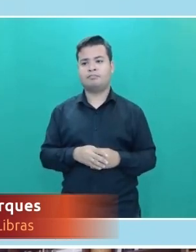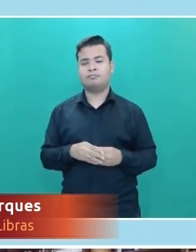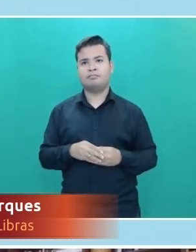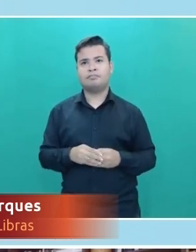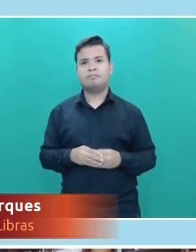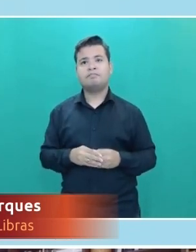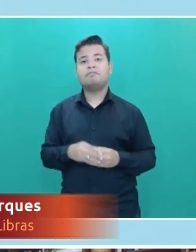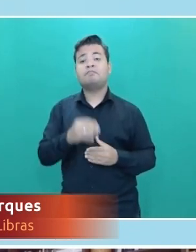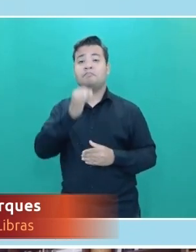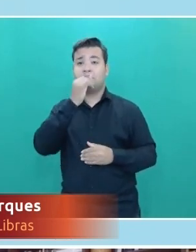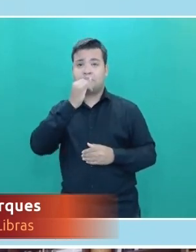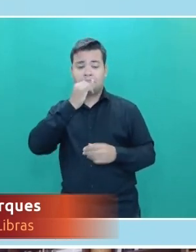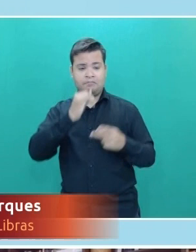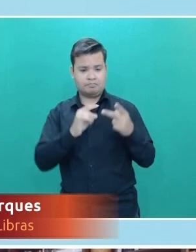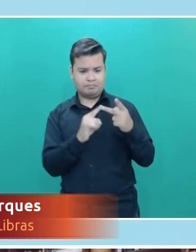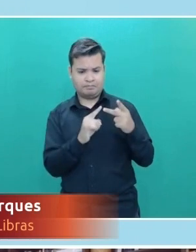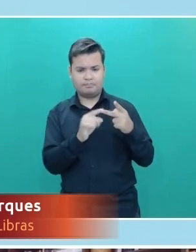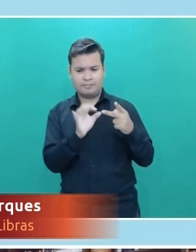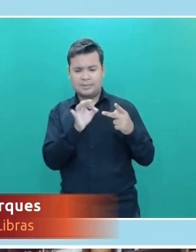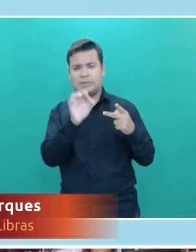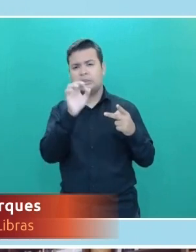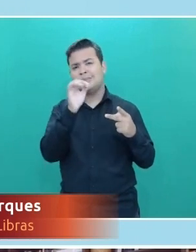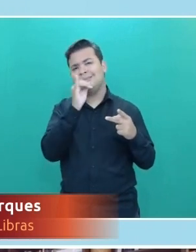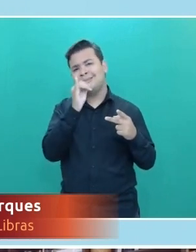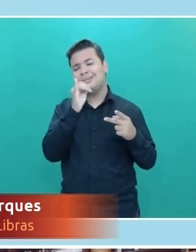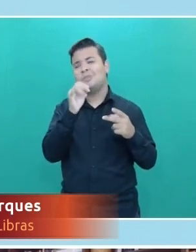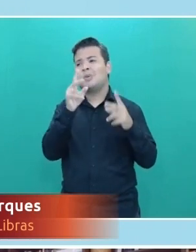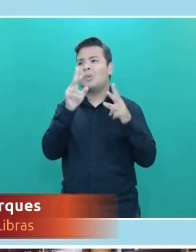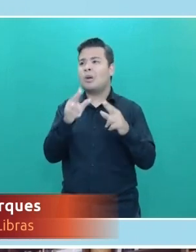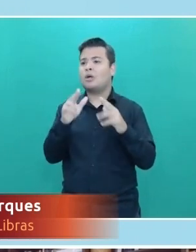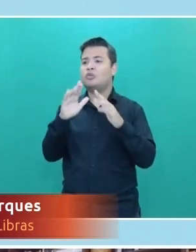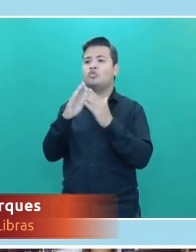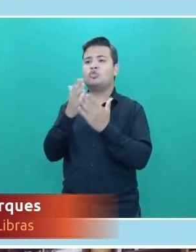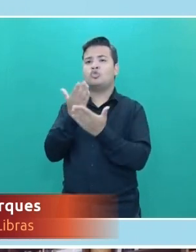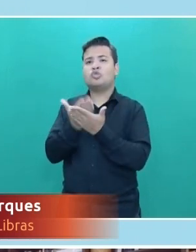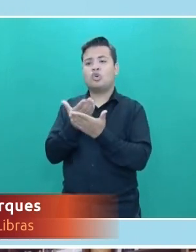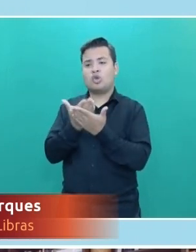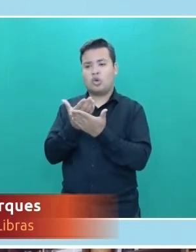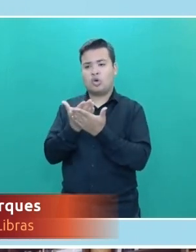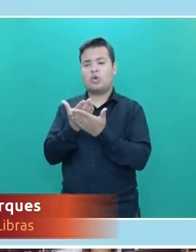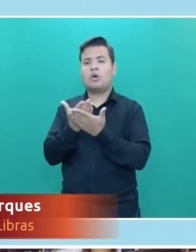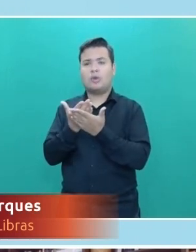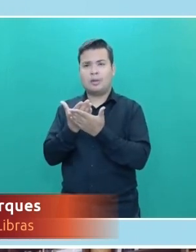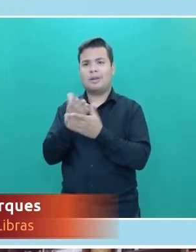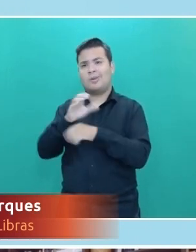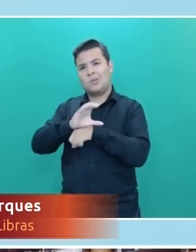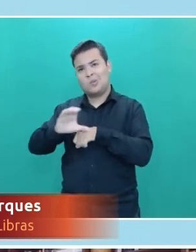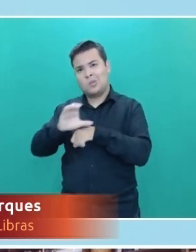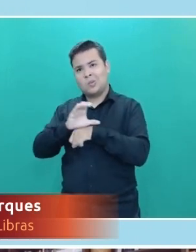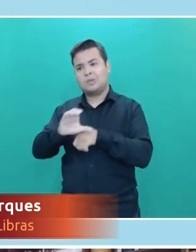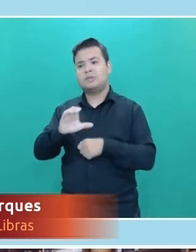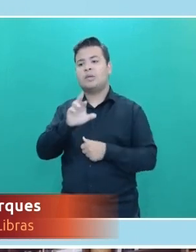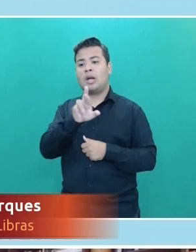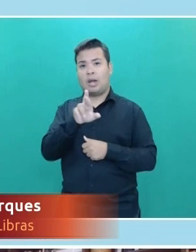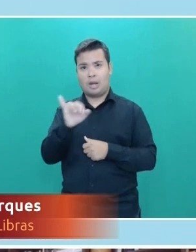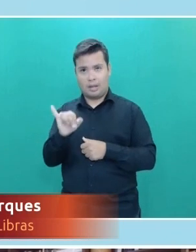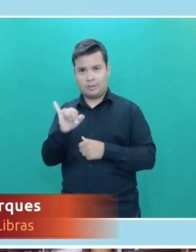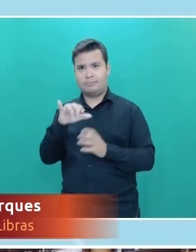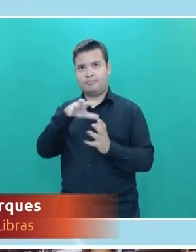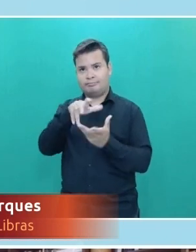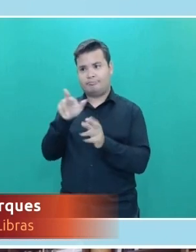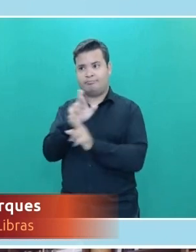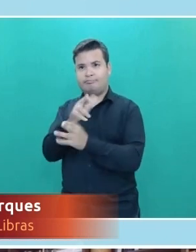Pedro, como escolas aí de relações internacionais, o Brasil ele